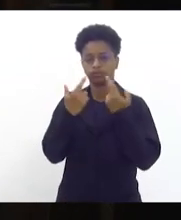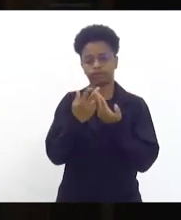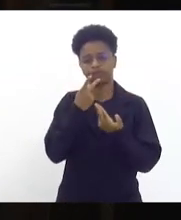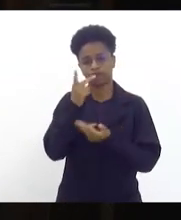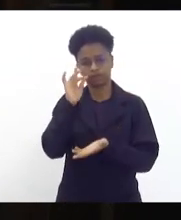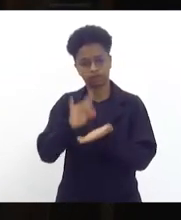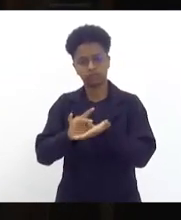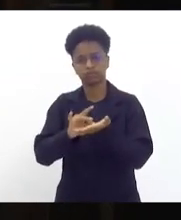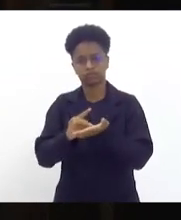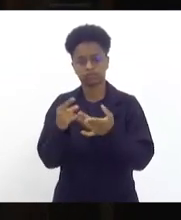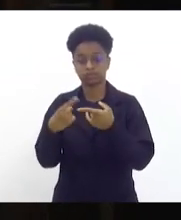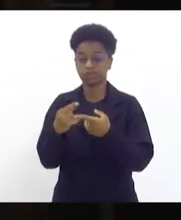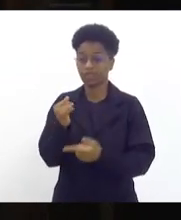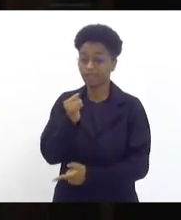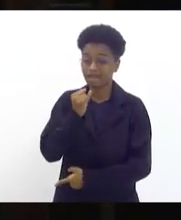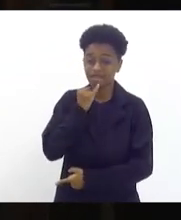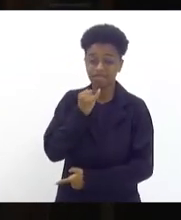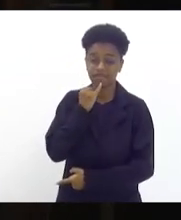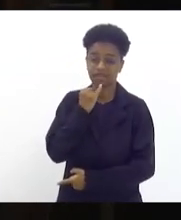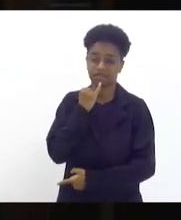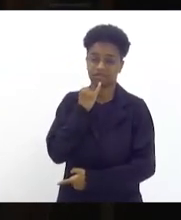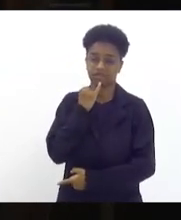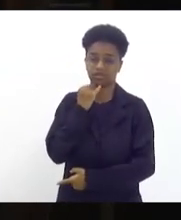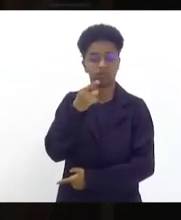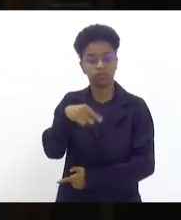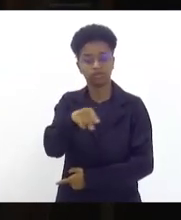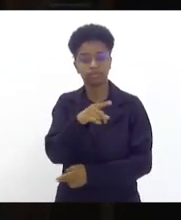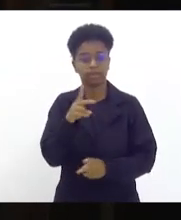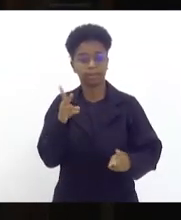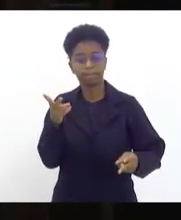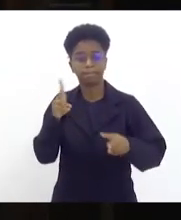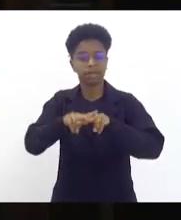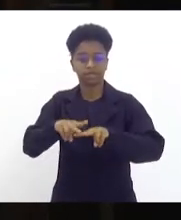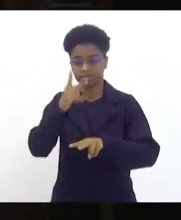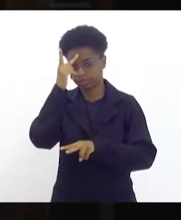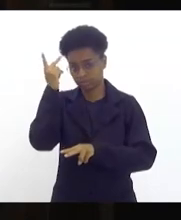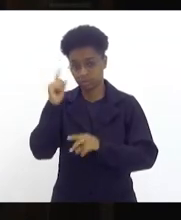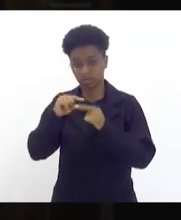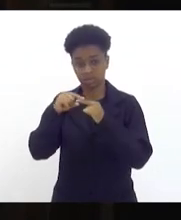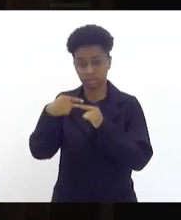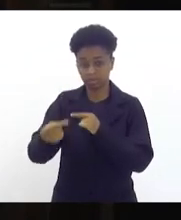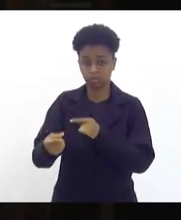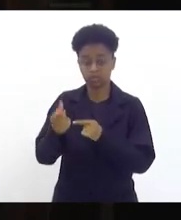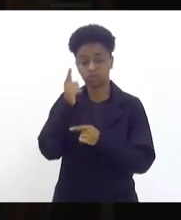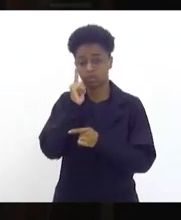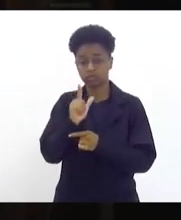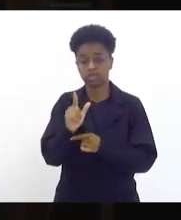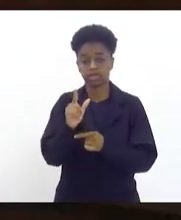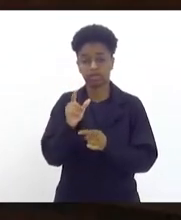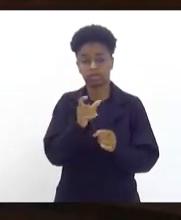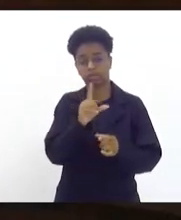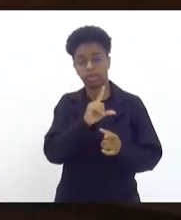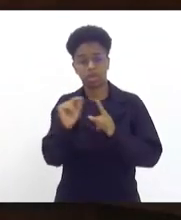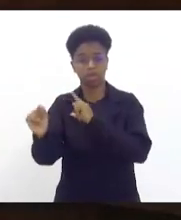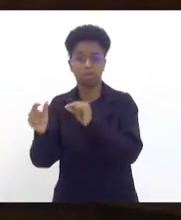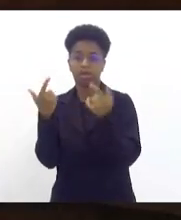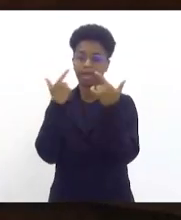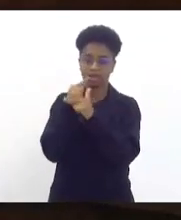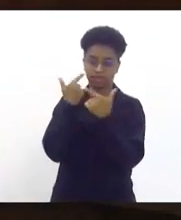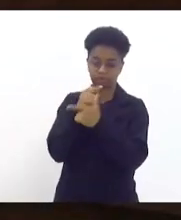realidade infelizmente Você prende o prende o cara vai pela audiência de Custódia sai na tua frente rindo